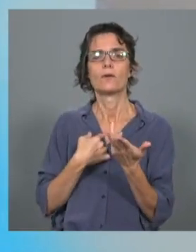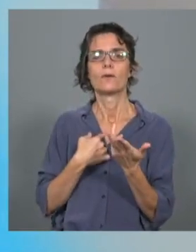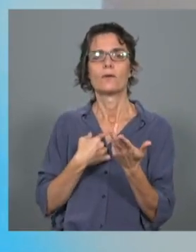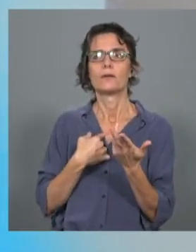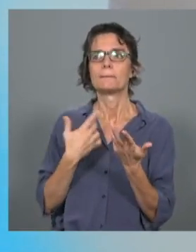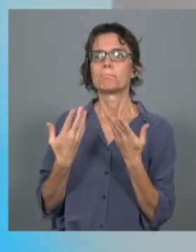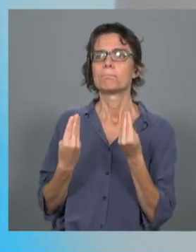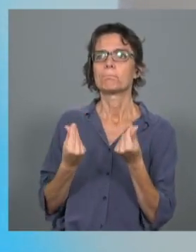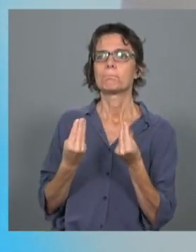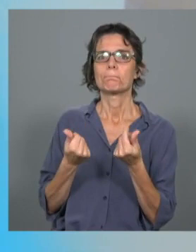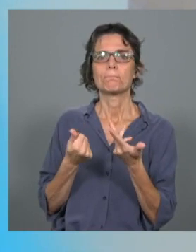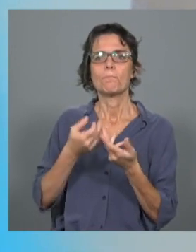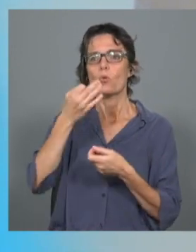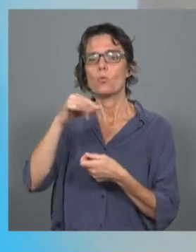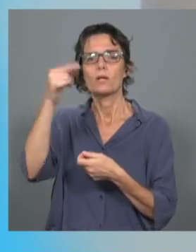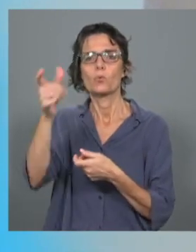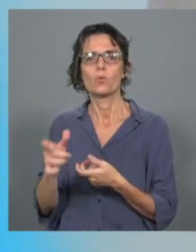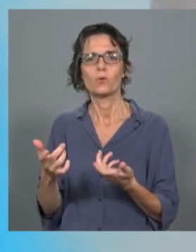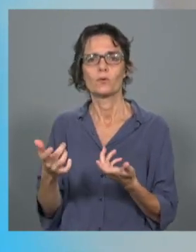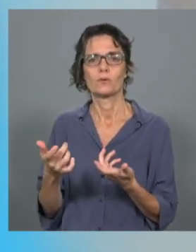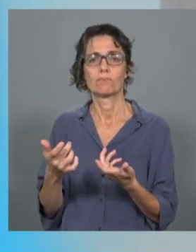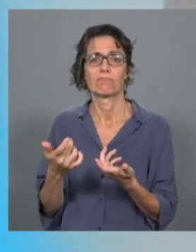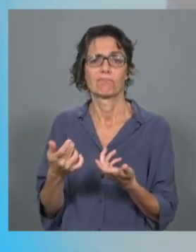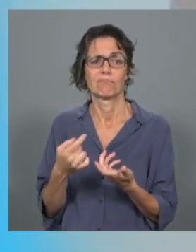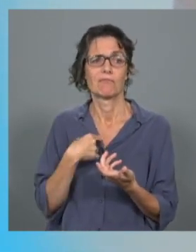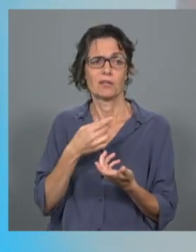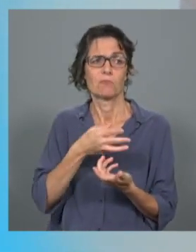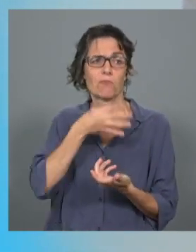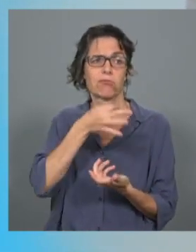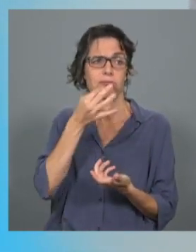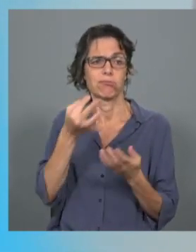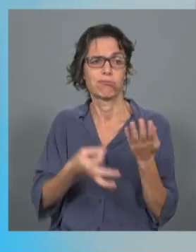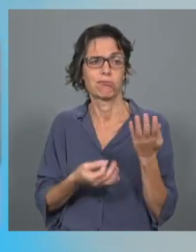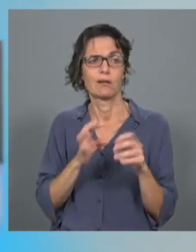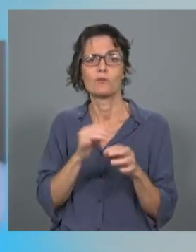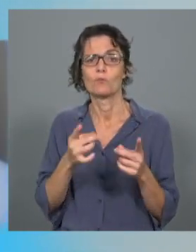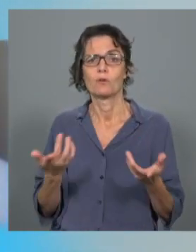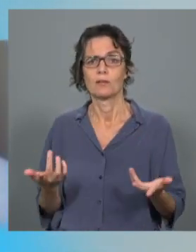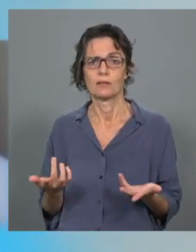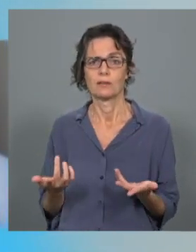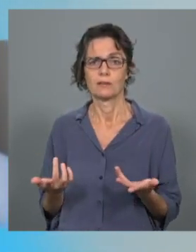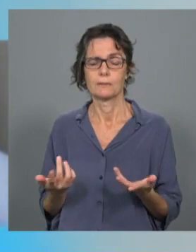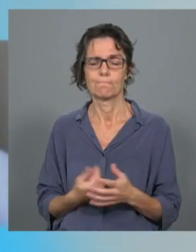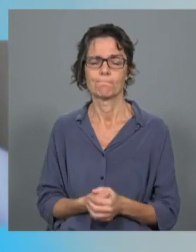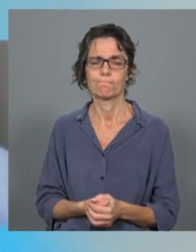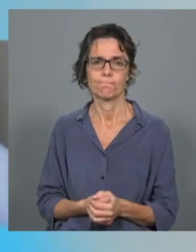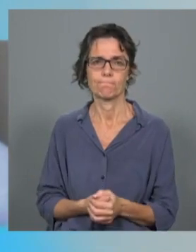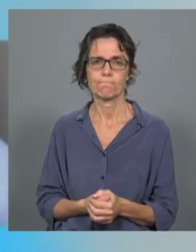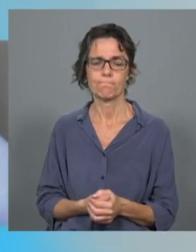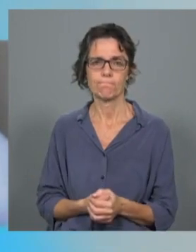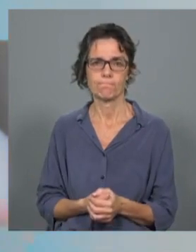isto são palavras vãs. Por isso este capítulo é muito importante, não é apenas uma simples conclusão, mas é a base disto tudo. Coloca de facto o